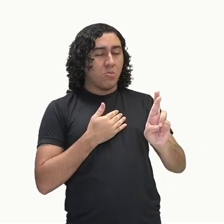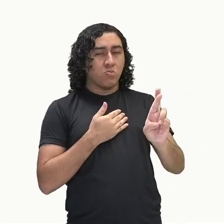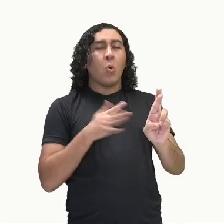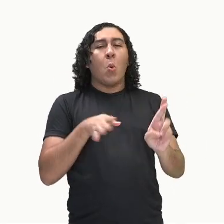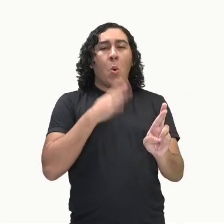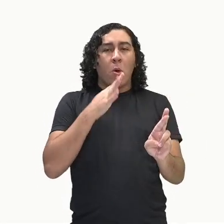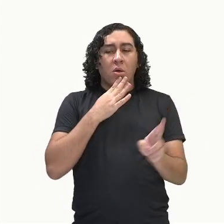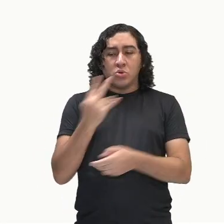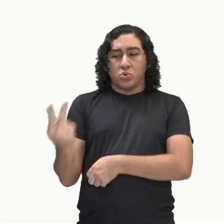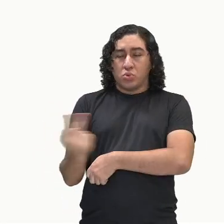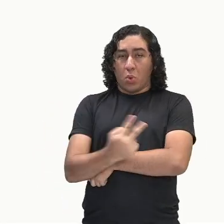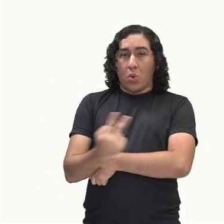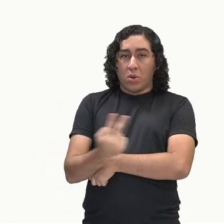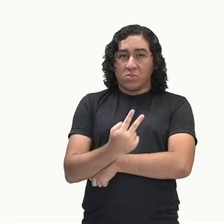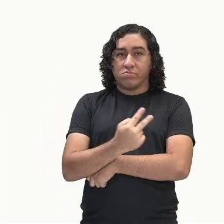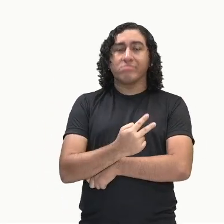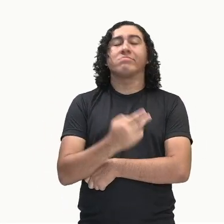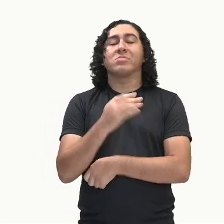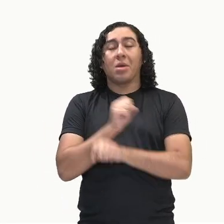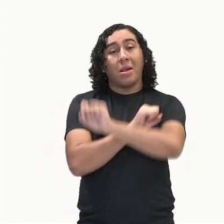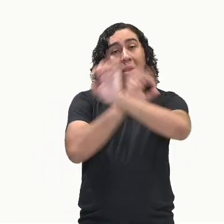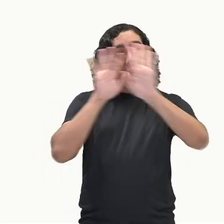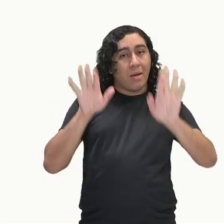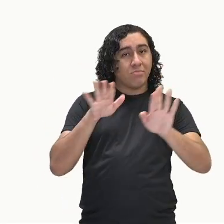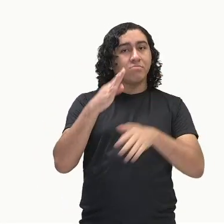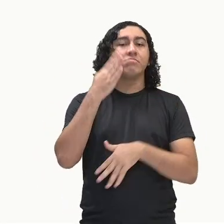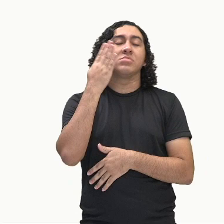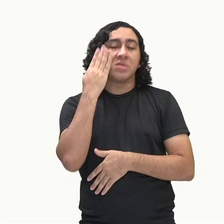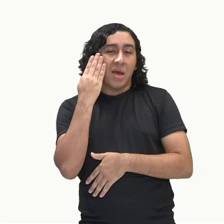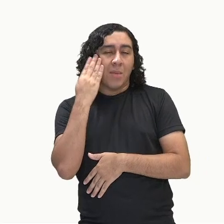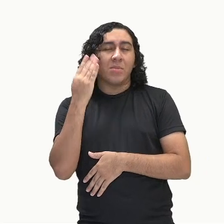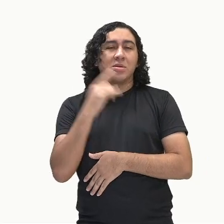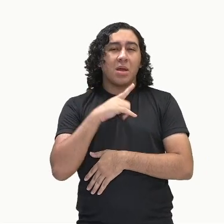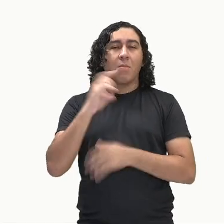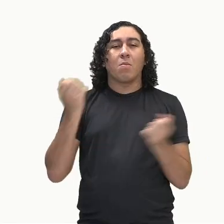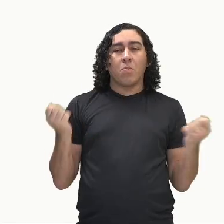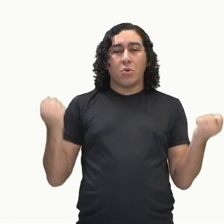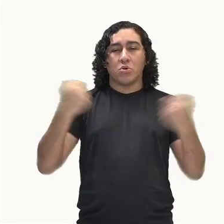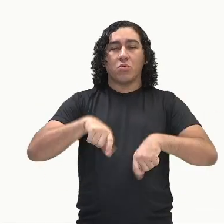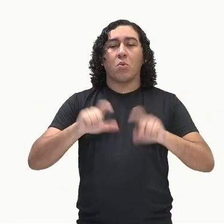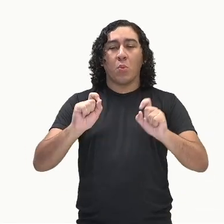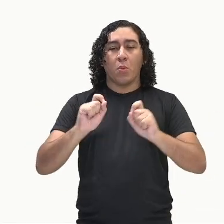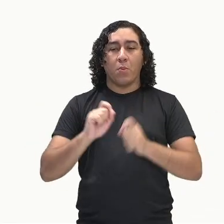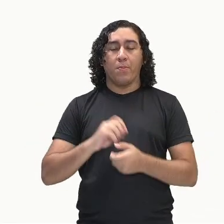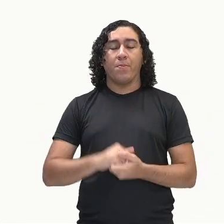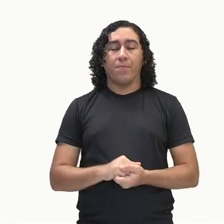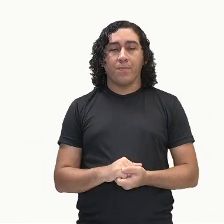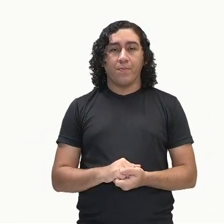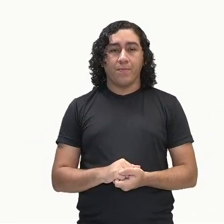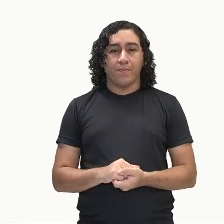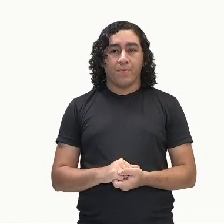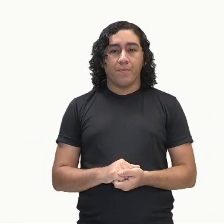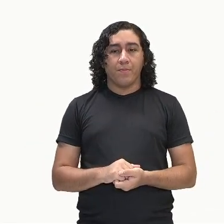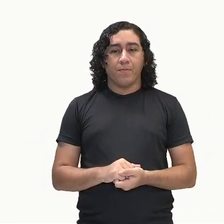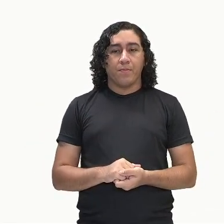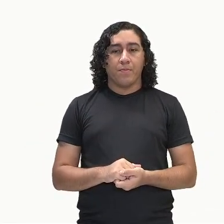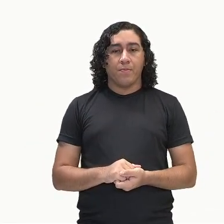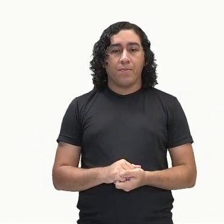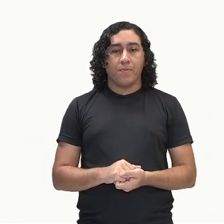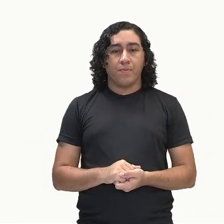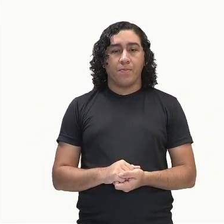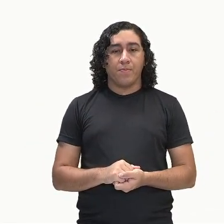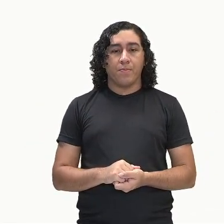a razão, nós já vimos, né, que a gente consegue formar uma